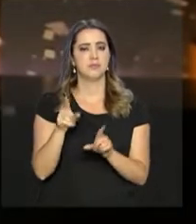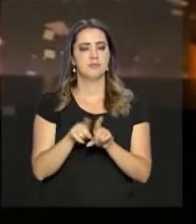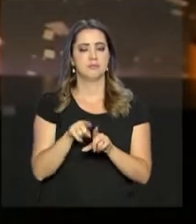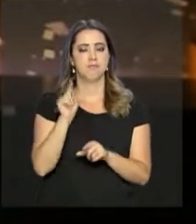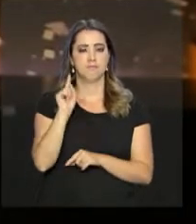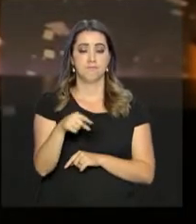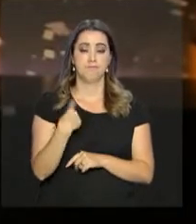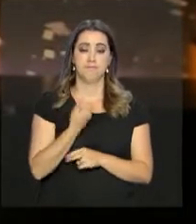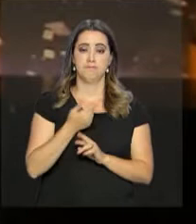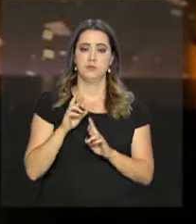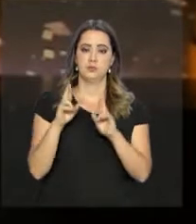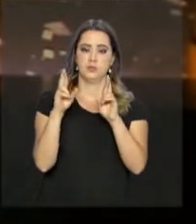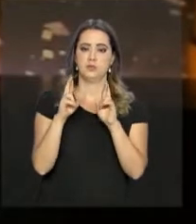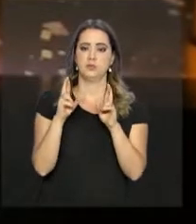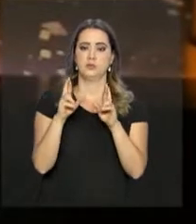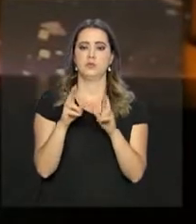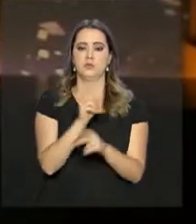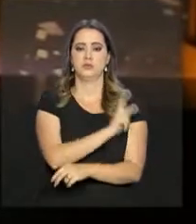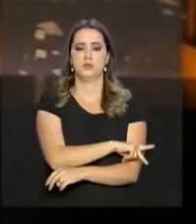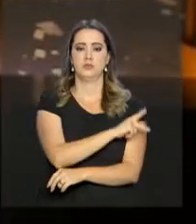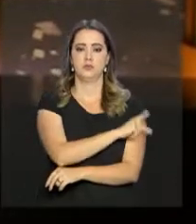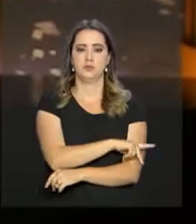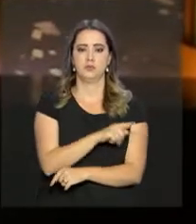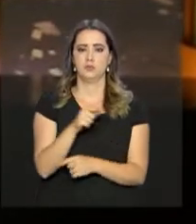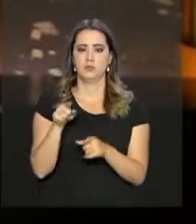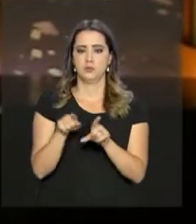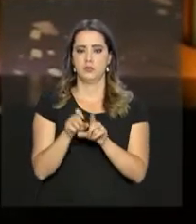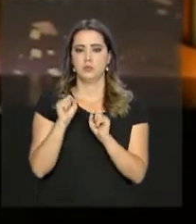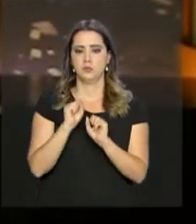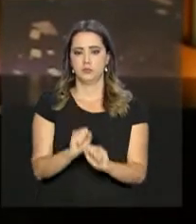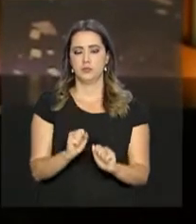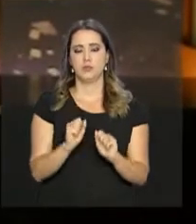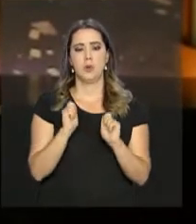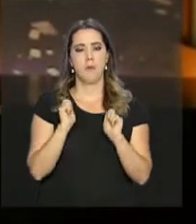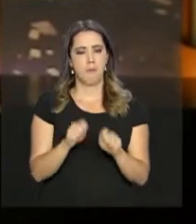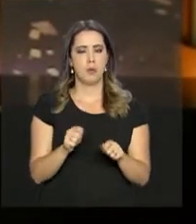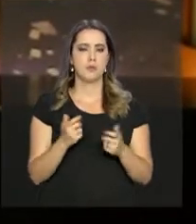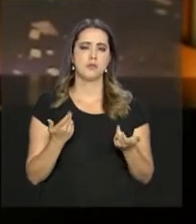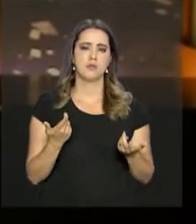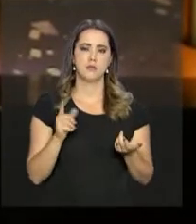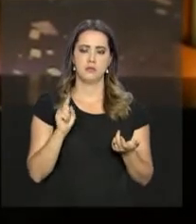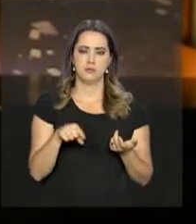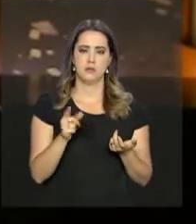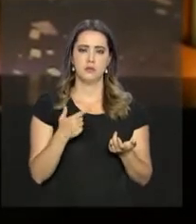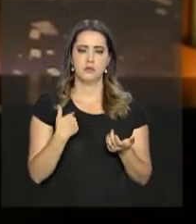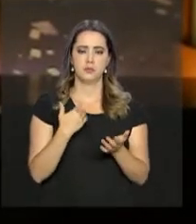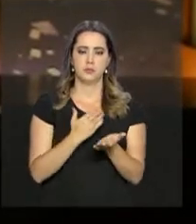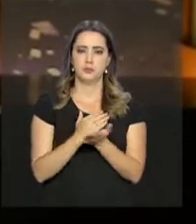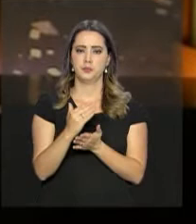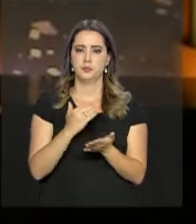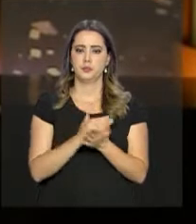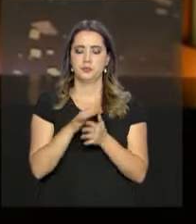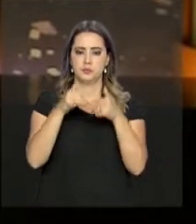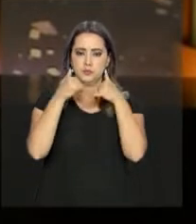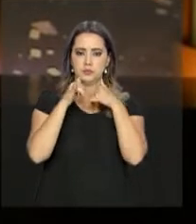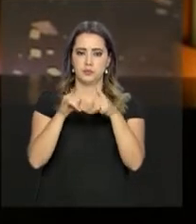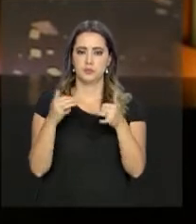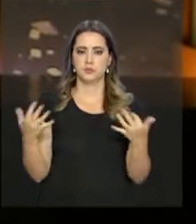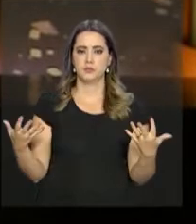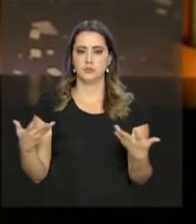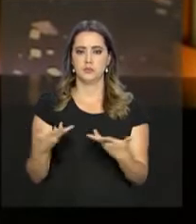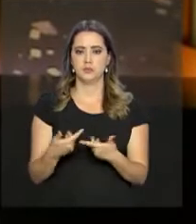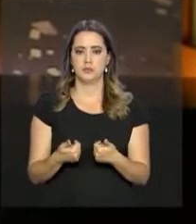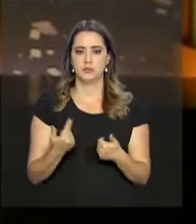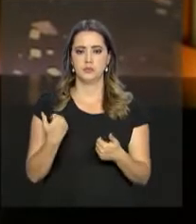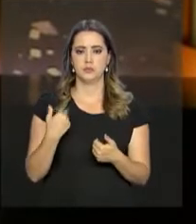a população pelo piauí o pior e se possa daqui pra frente é começar a ter uma energia de mais qualidade e